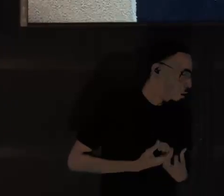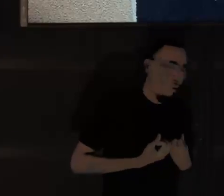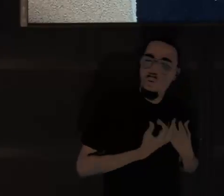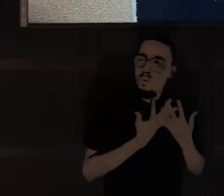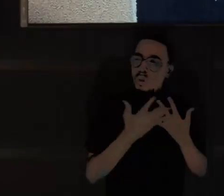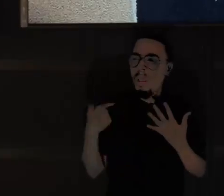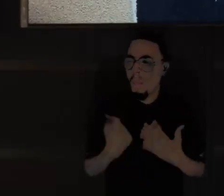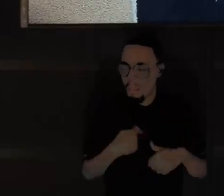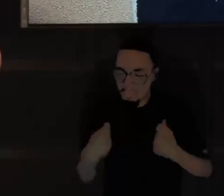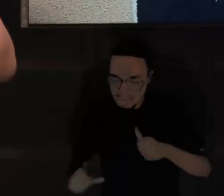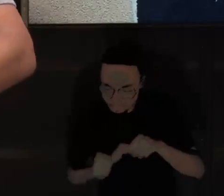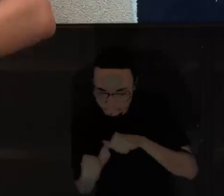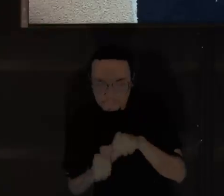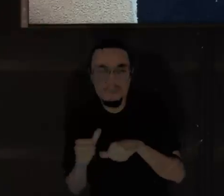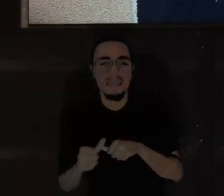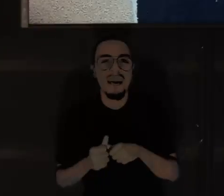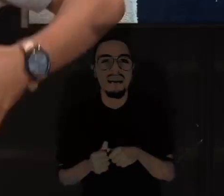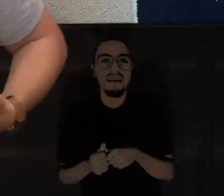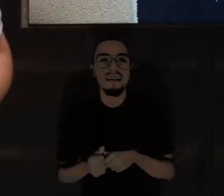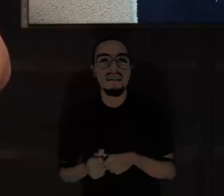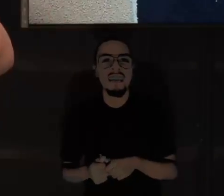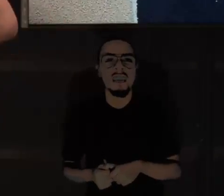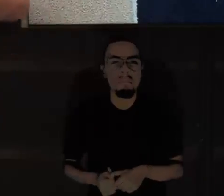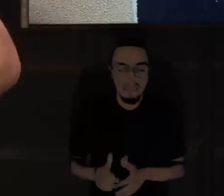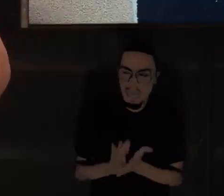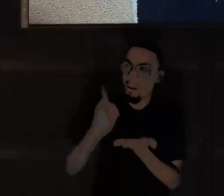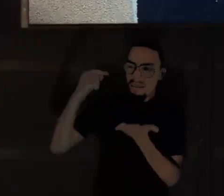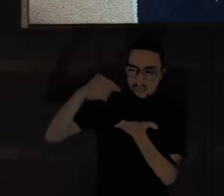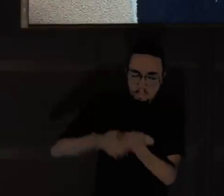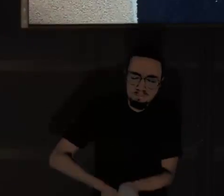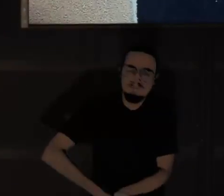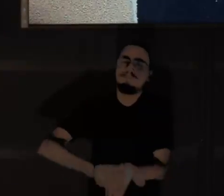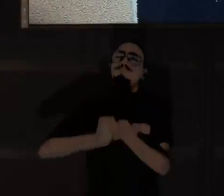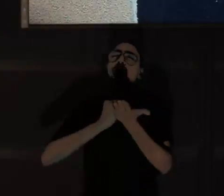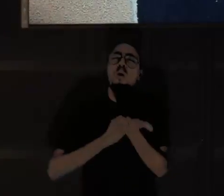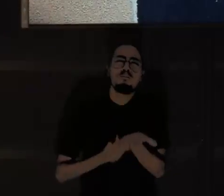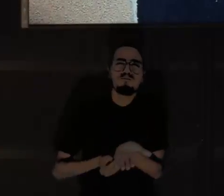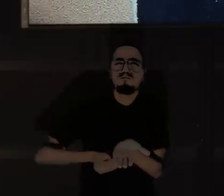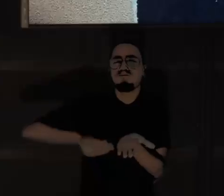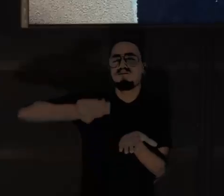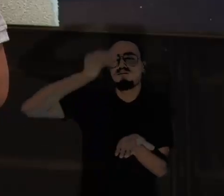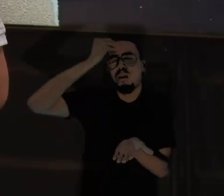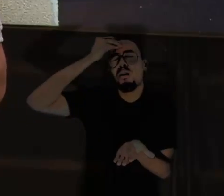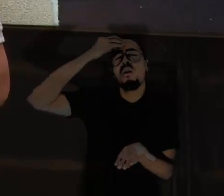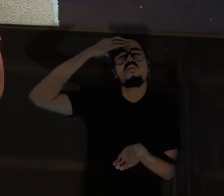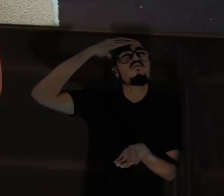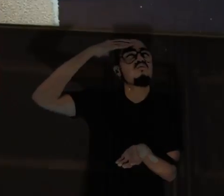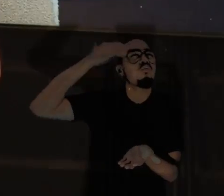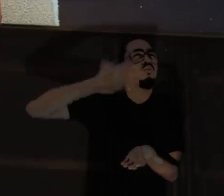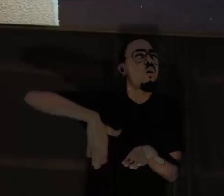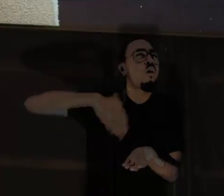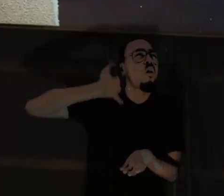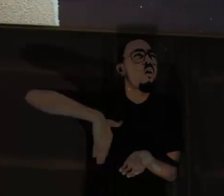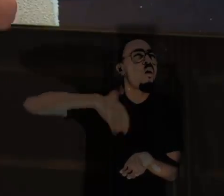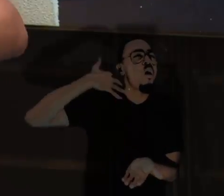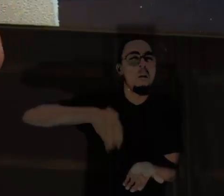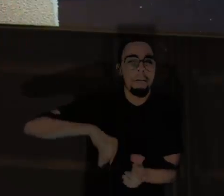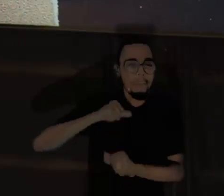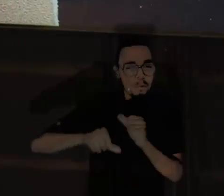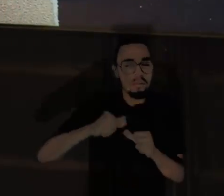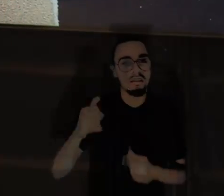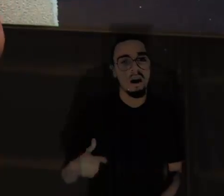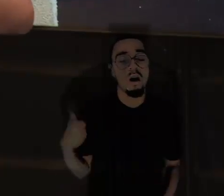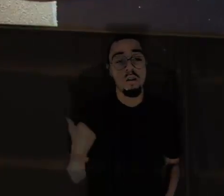transformação, para que esta palavra entre no nosso coração e mude a nossa cabeça, irmãos. Hoje a gente vive muito essa